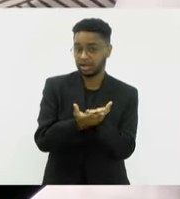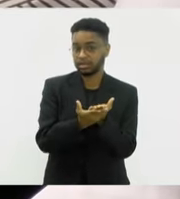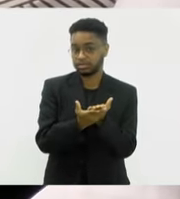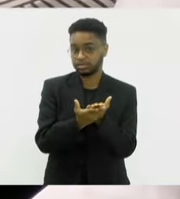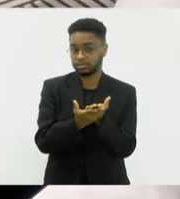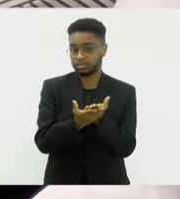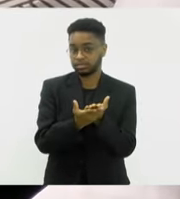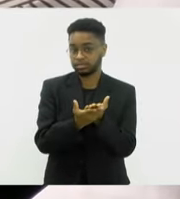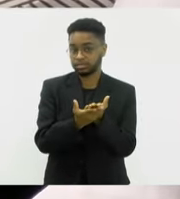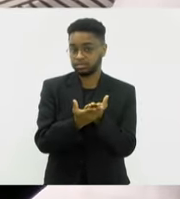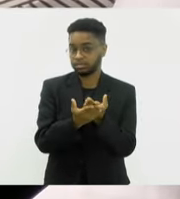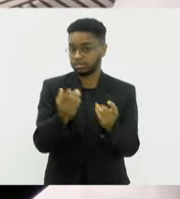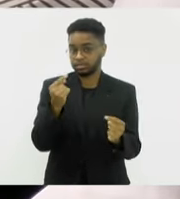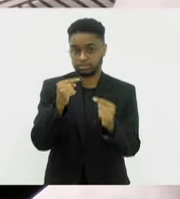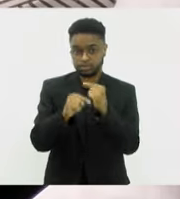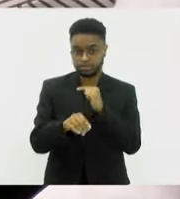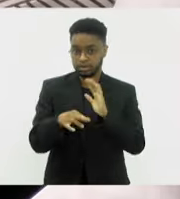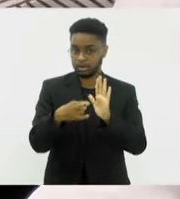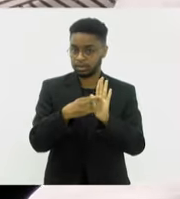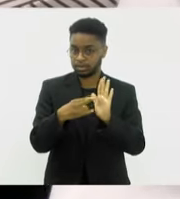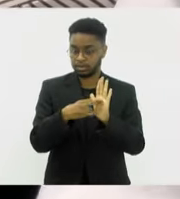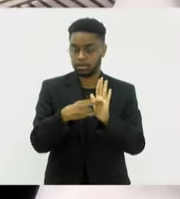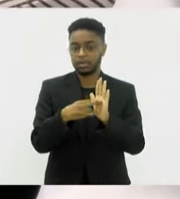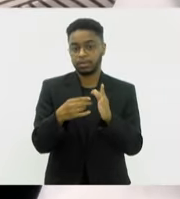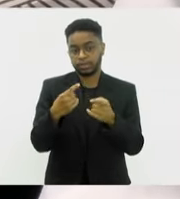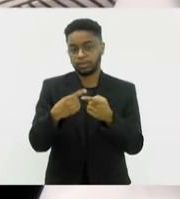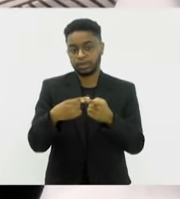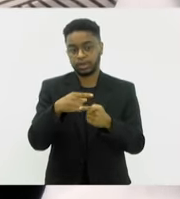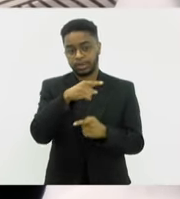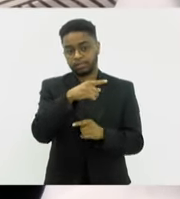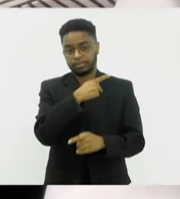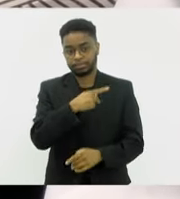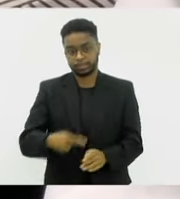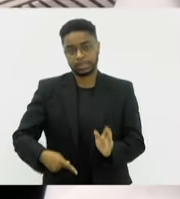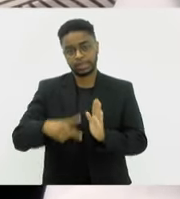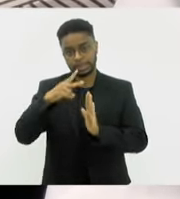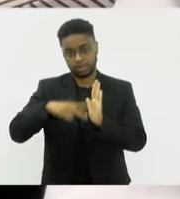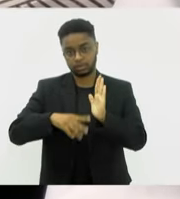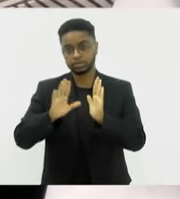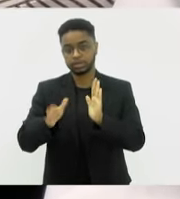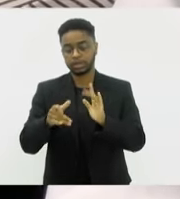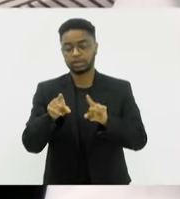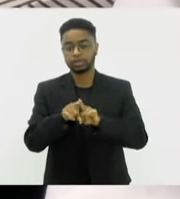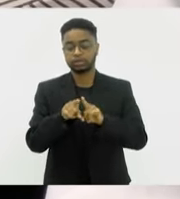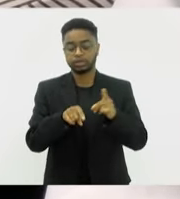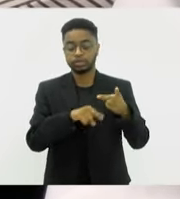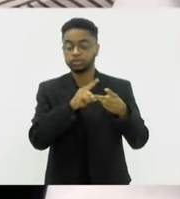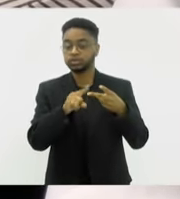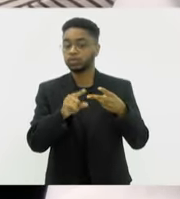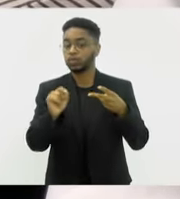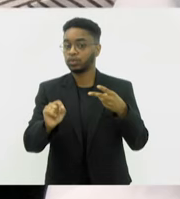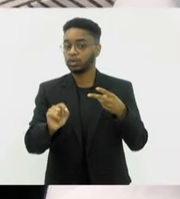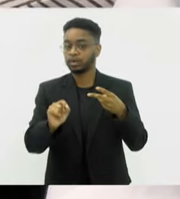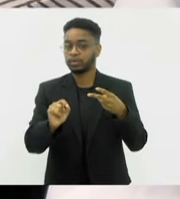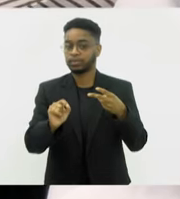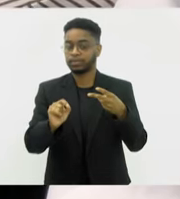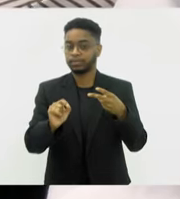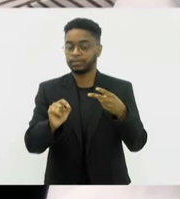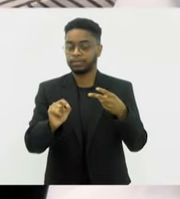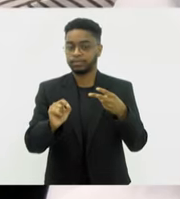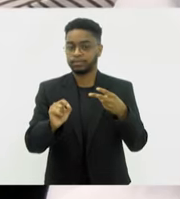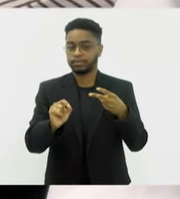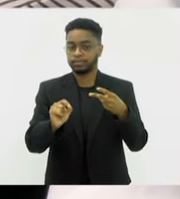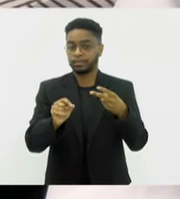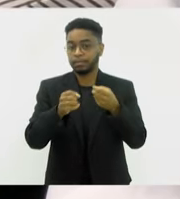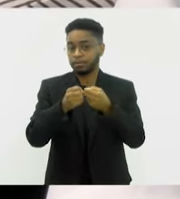que vai contra o regimento da Casa, que já lido pelo presidente, e, segundo, que prejudica,